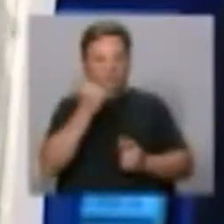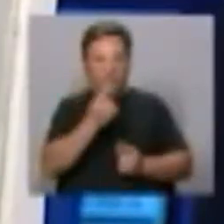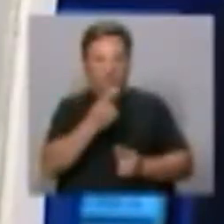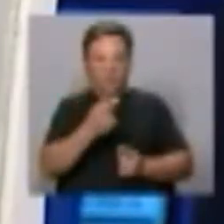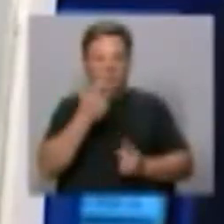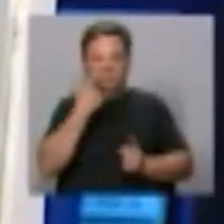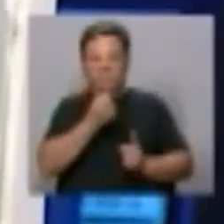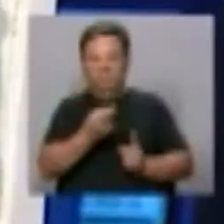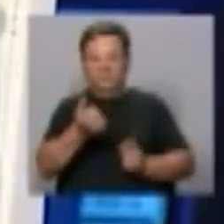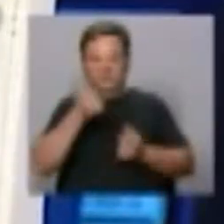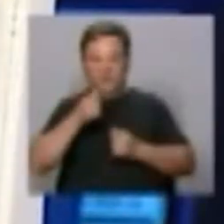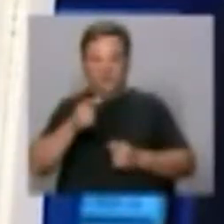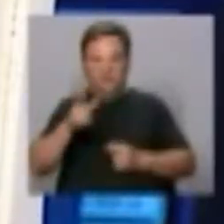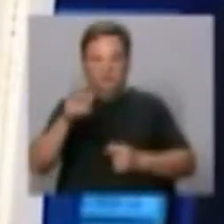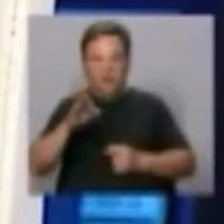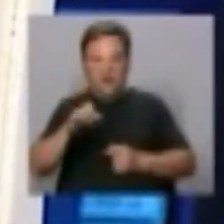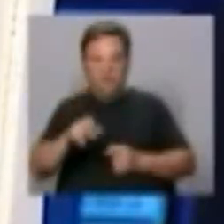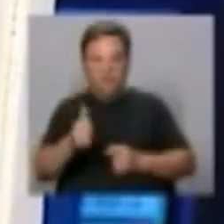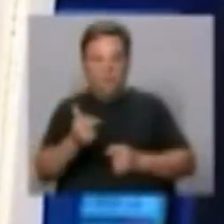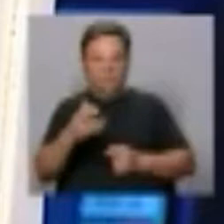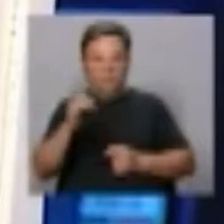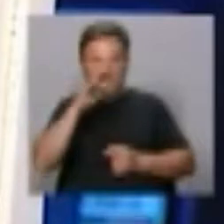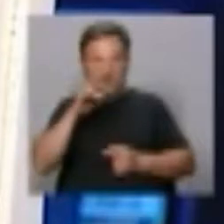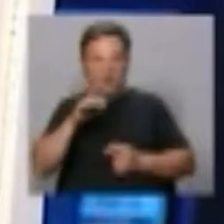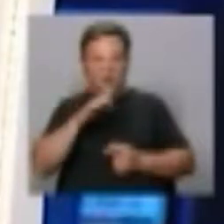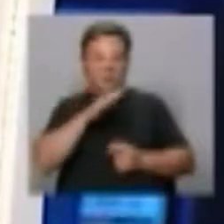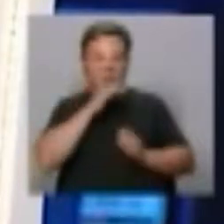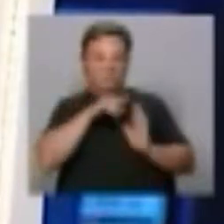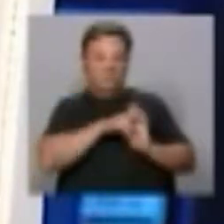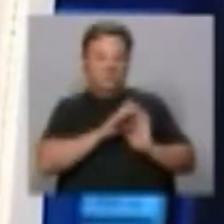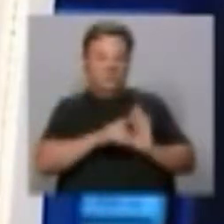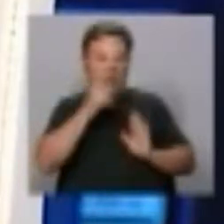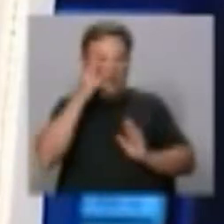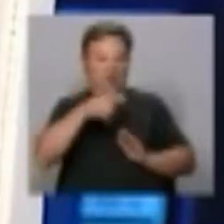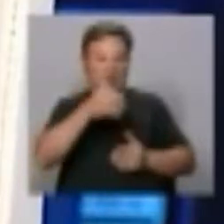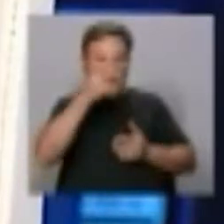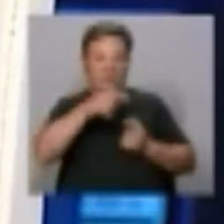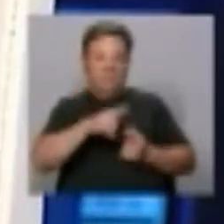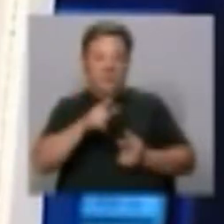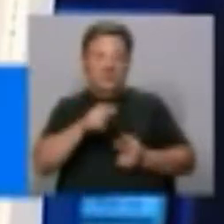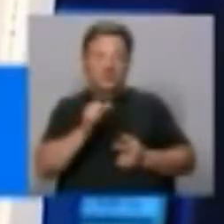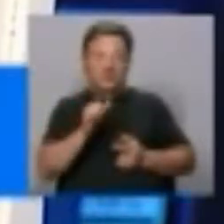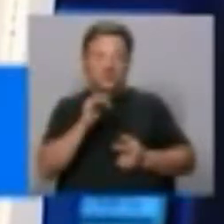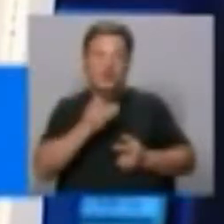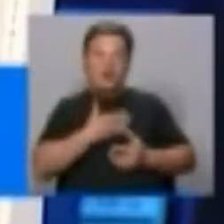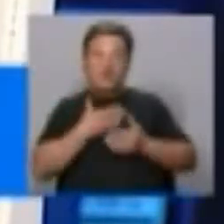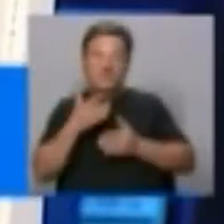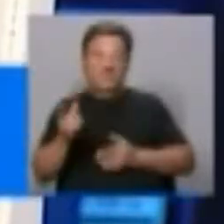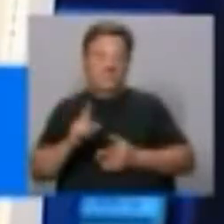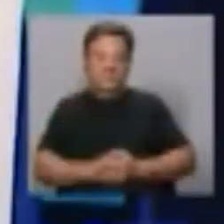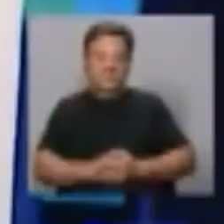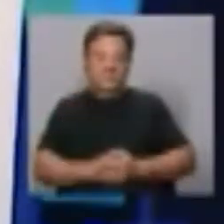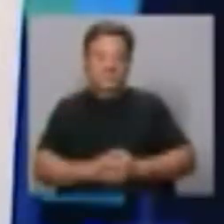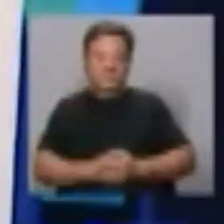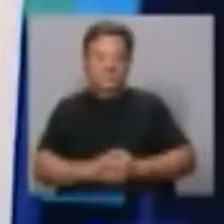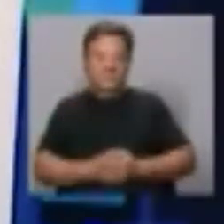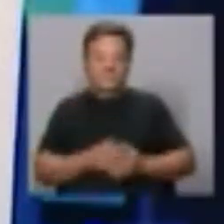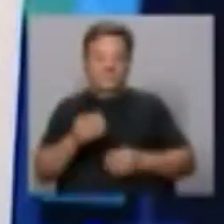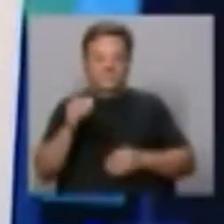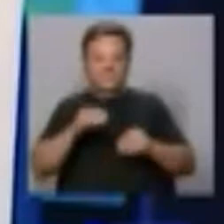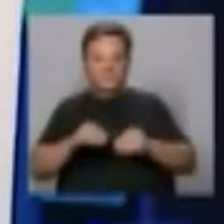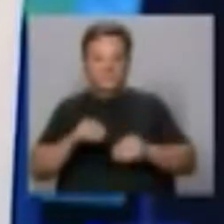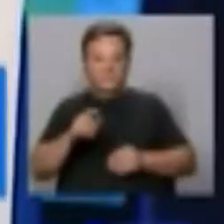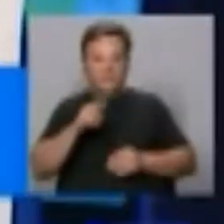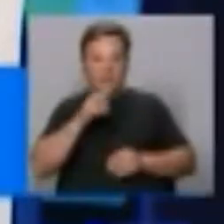outras em Hamburgo, na Alemanha, estava referenciado pelas autoridades como islamita, mas não como jihadista. Hoje foram divulgadas as eleições